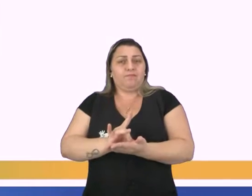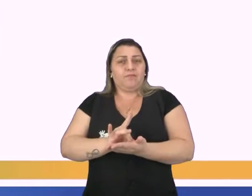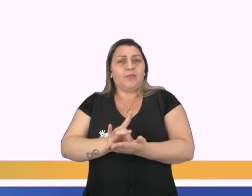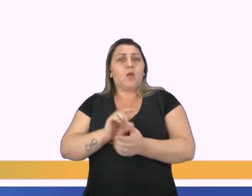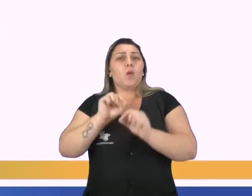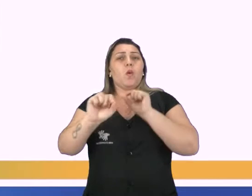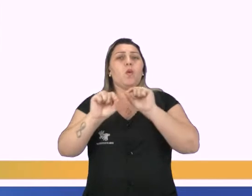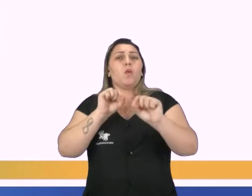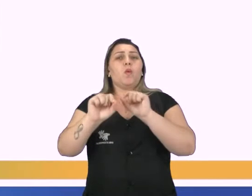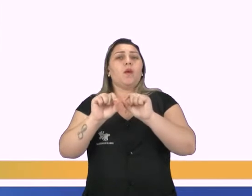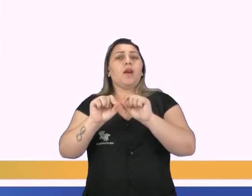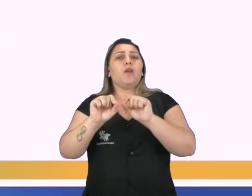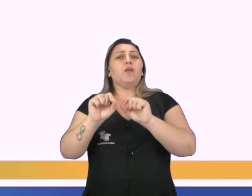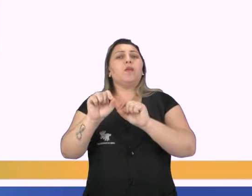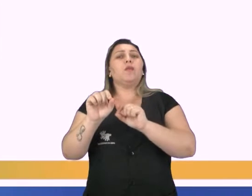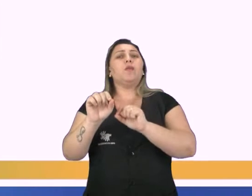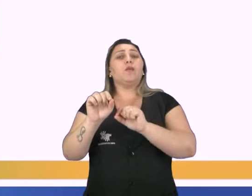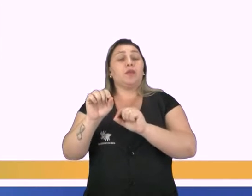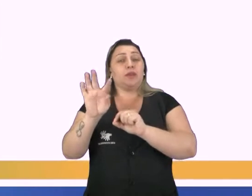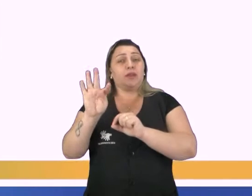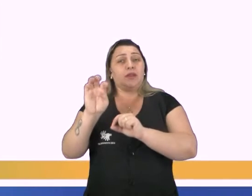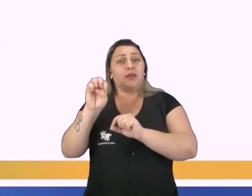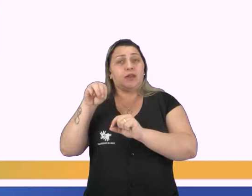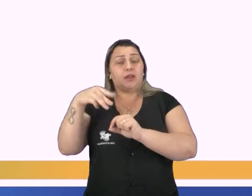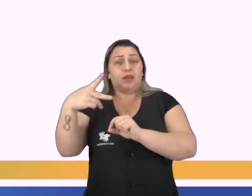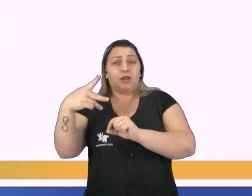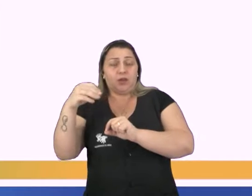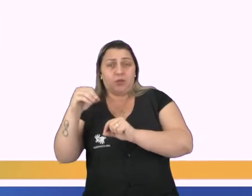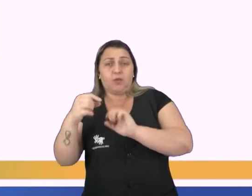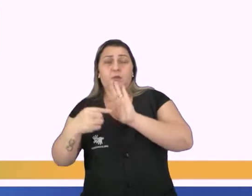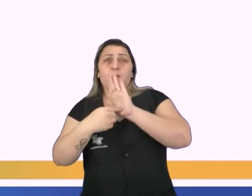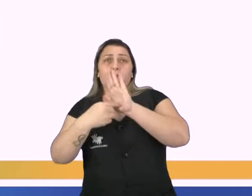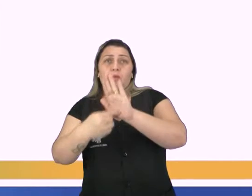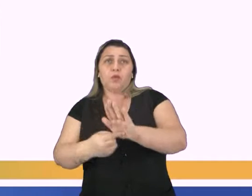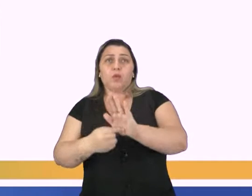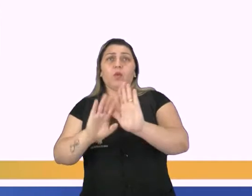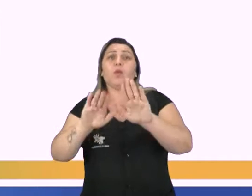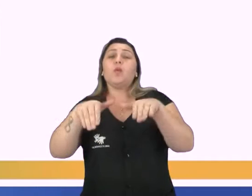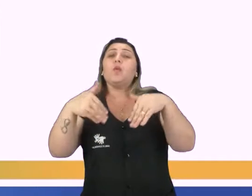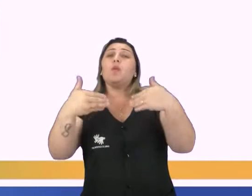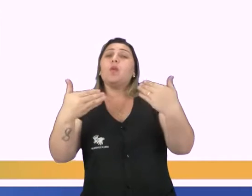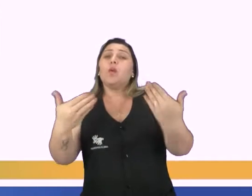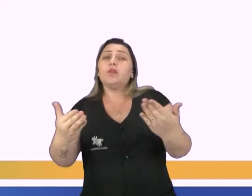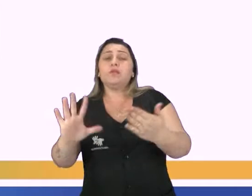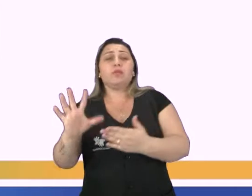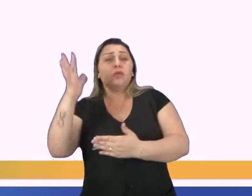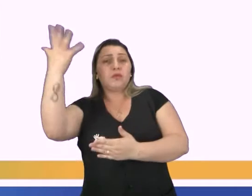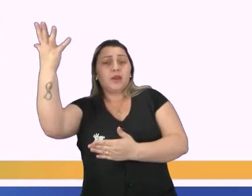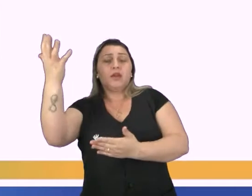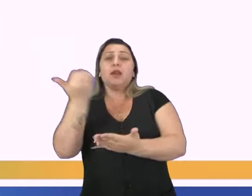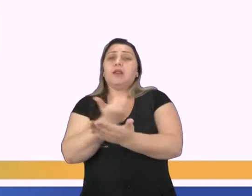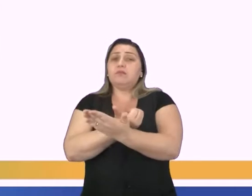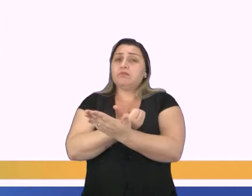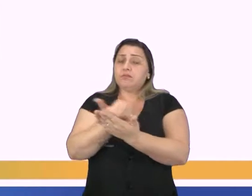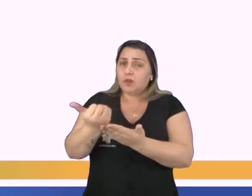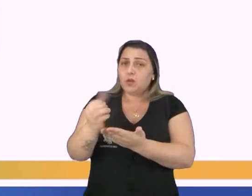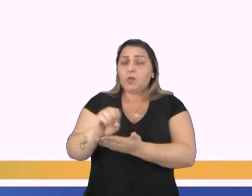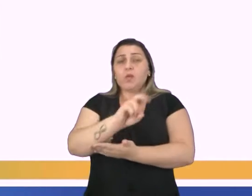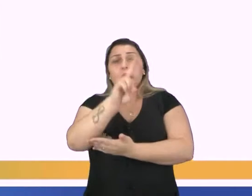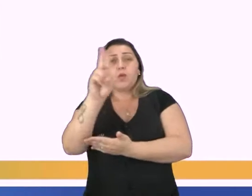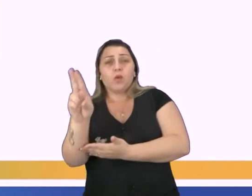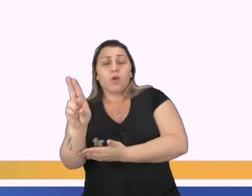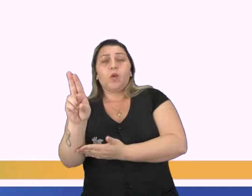E o que são os tempos verbais? Os tempos verbais indicam quando ocorre a ação ou